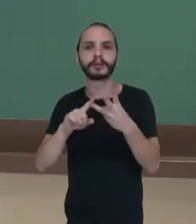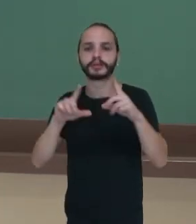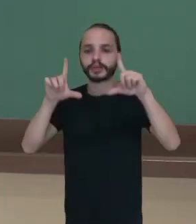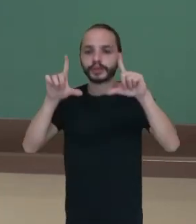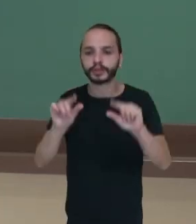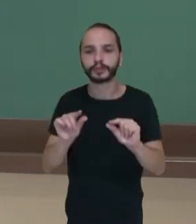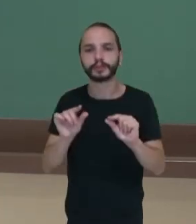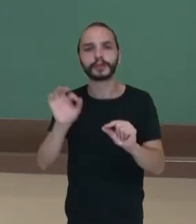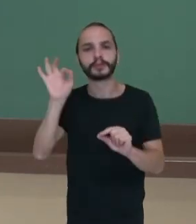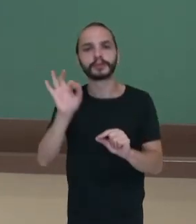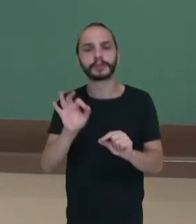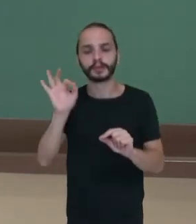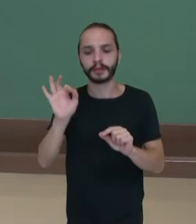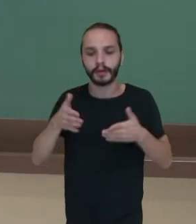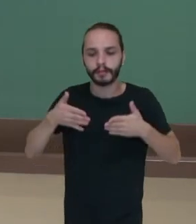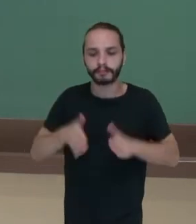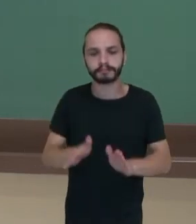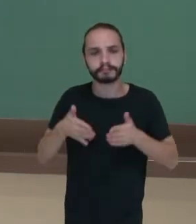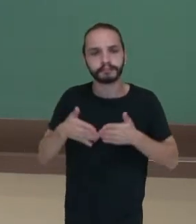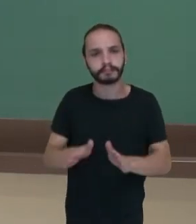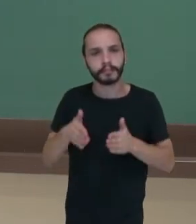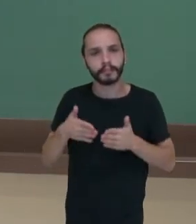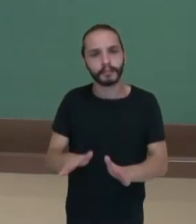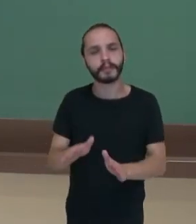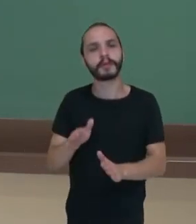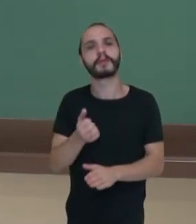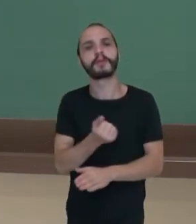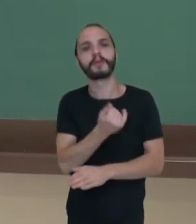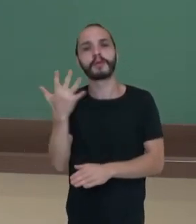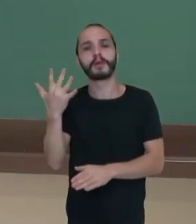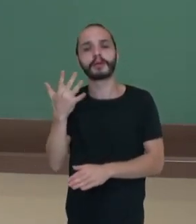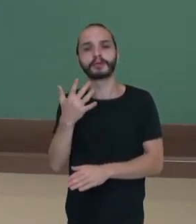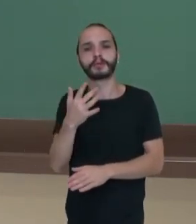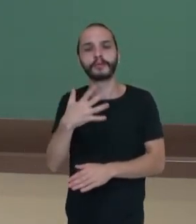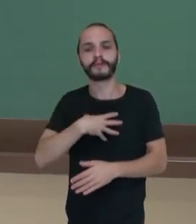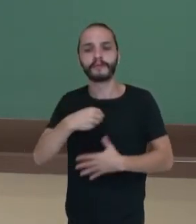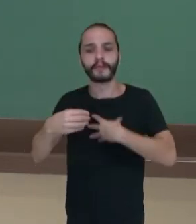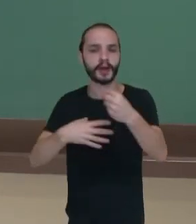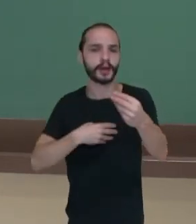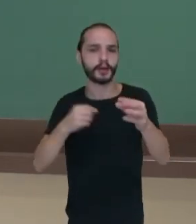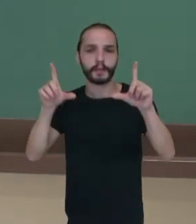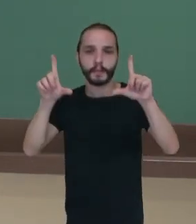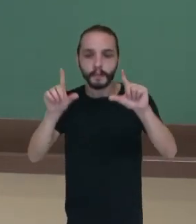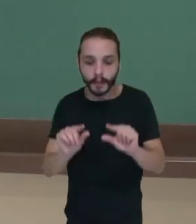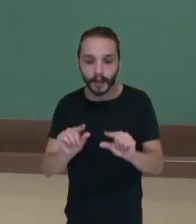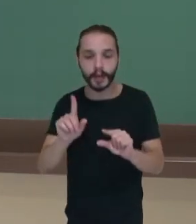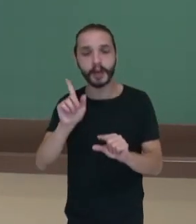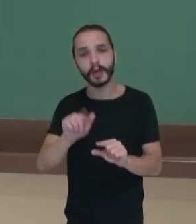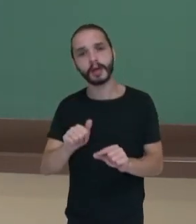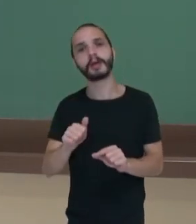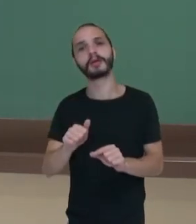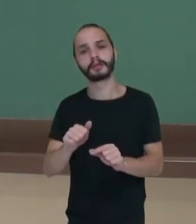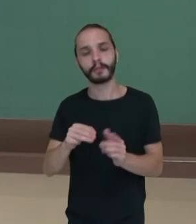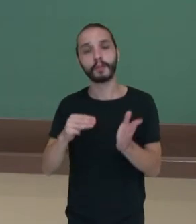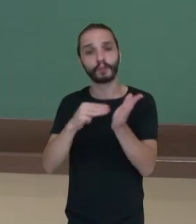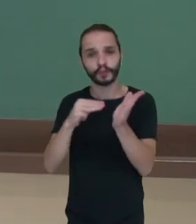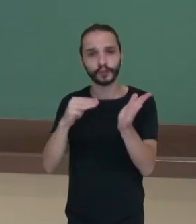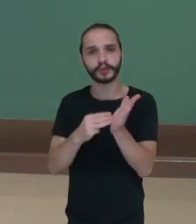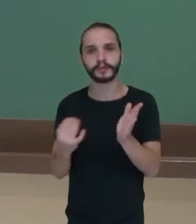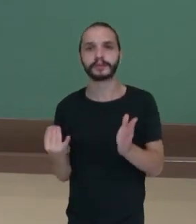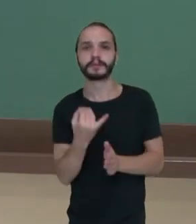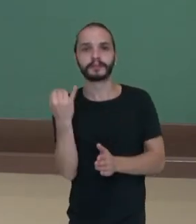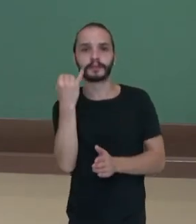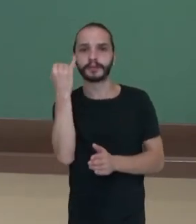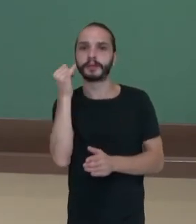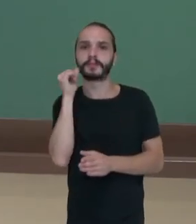fecundidade nas famílias, ou seja, o número médio de filhos por mulher, foram fatores importantes ali para a inserção da